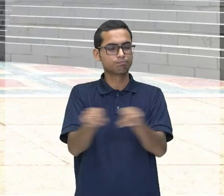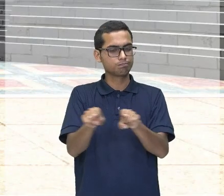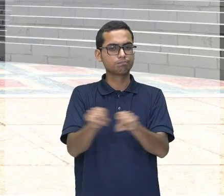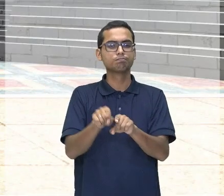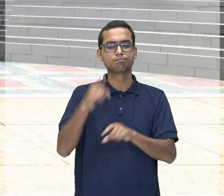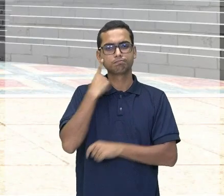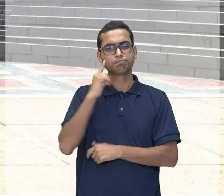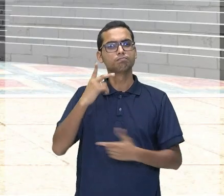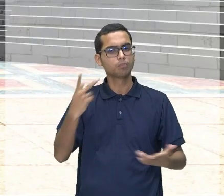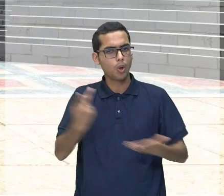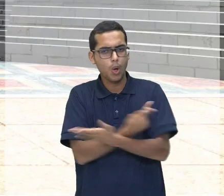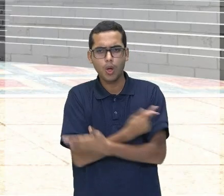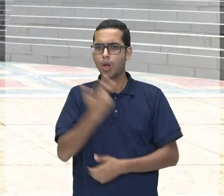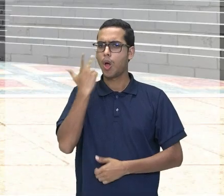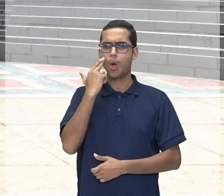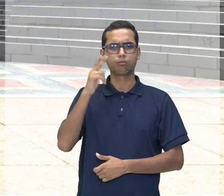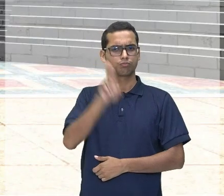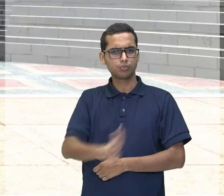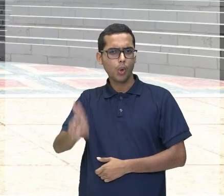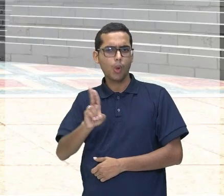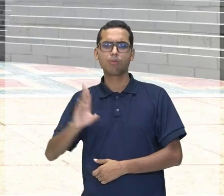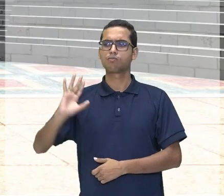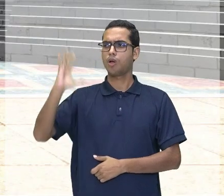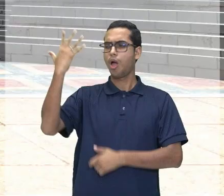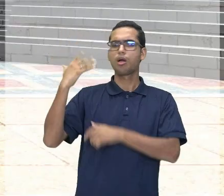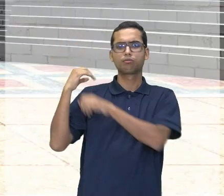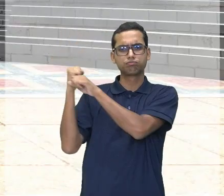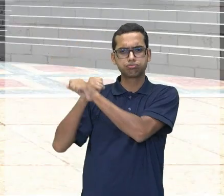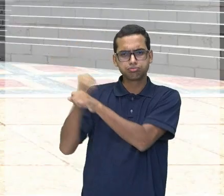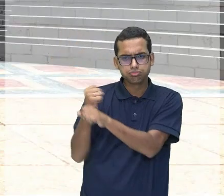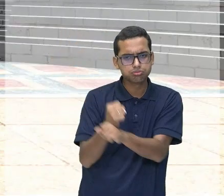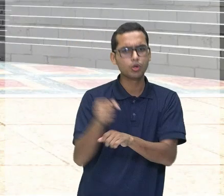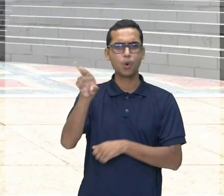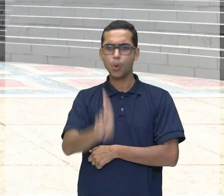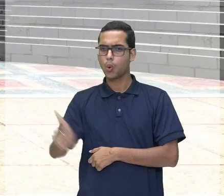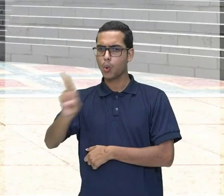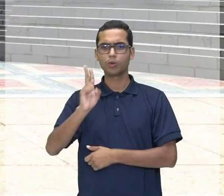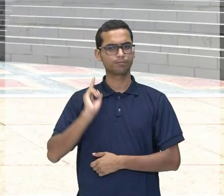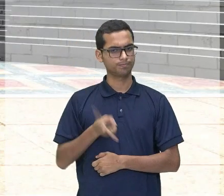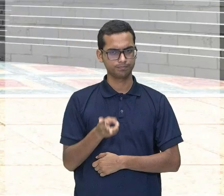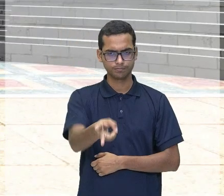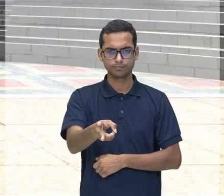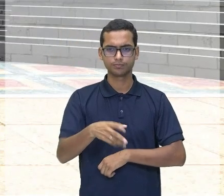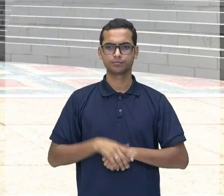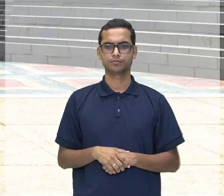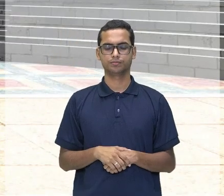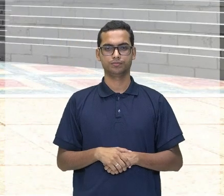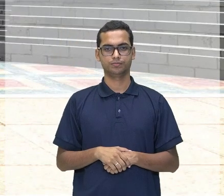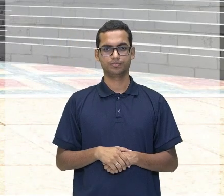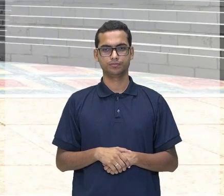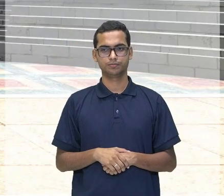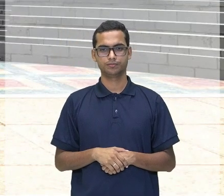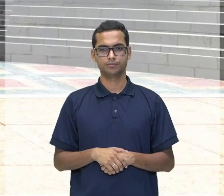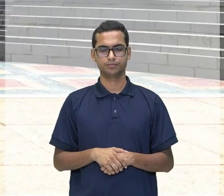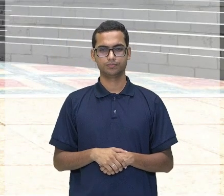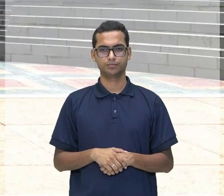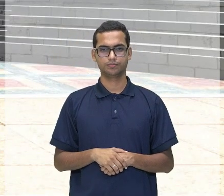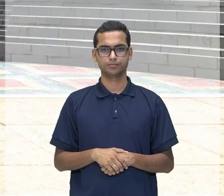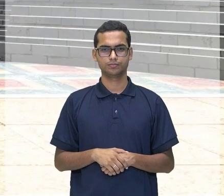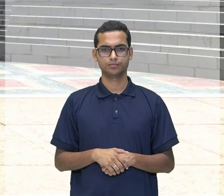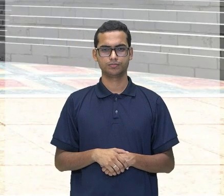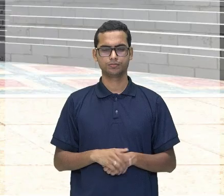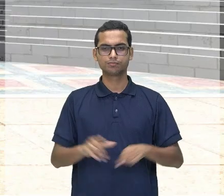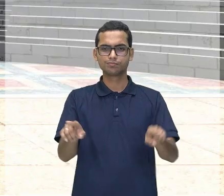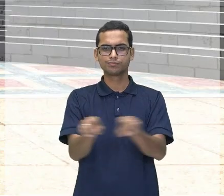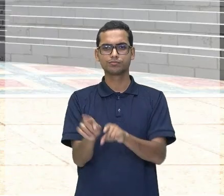ainda são utilizados, mesmo com o passar de tantos anos, tá bom? Vamos continuar. A